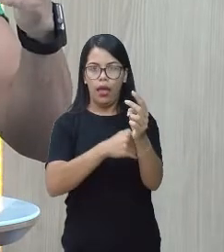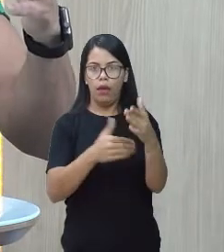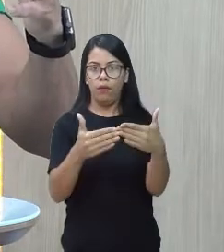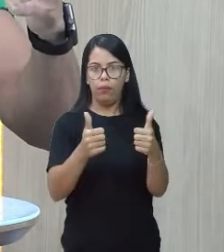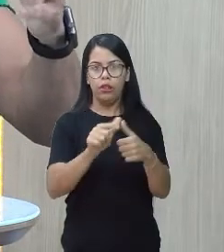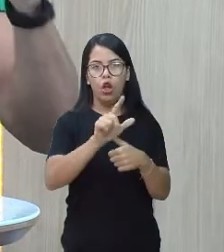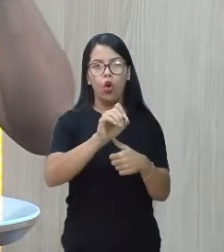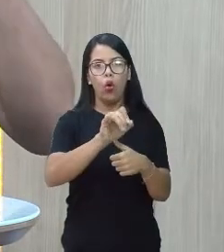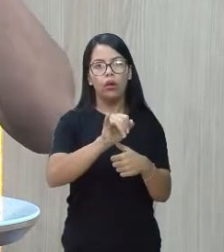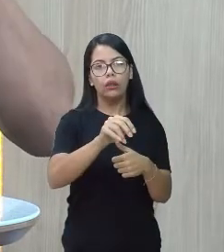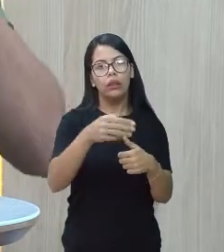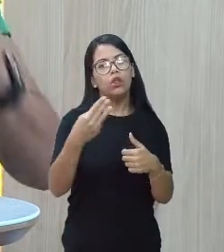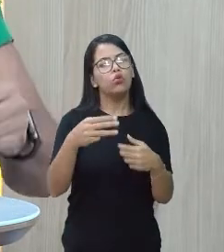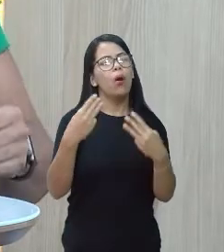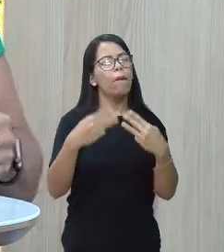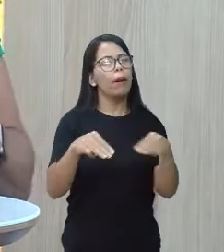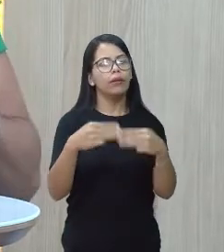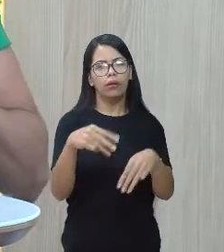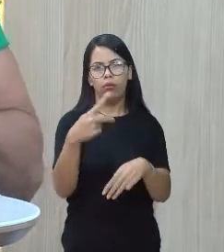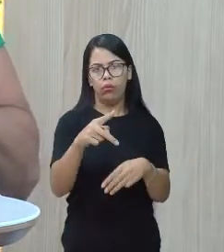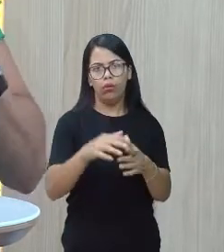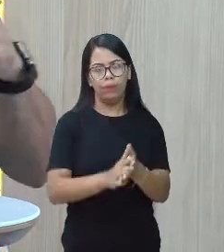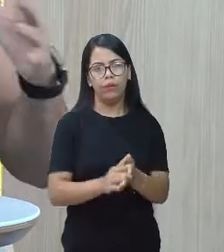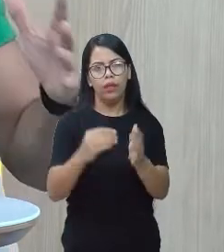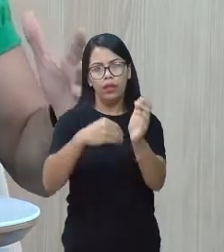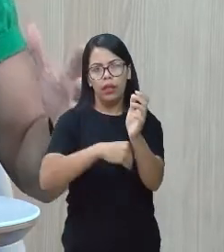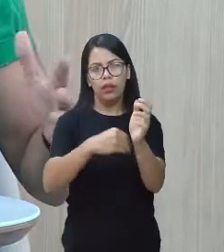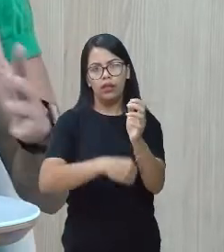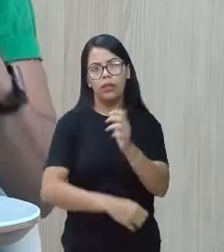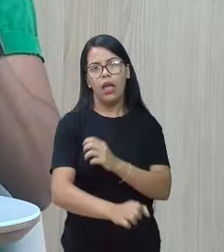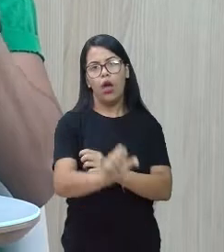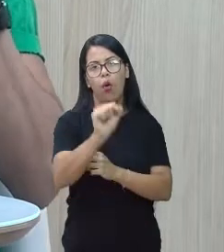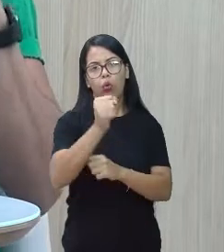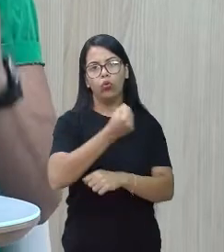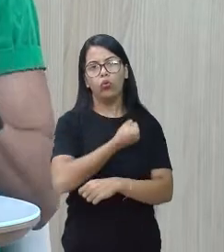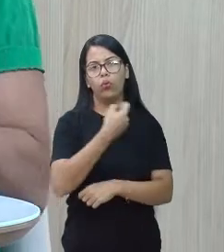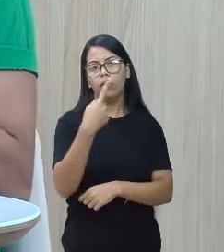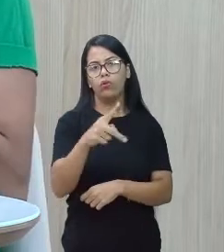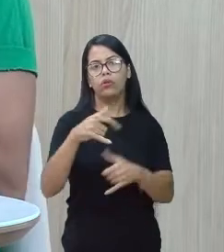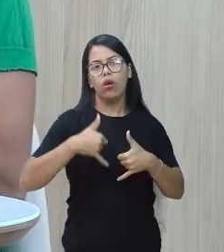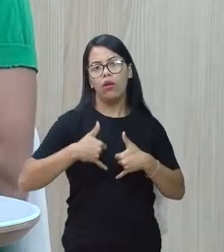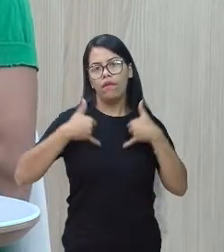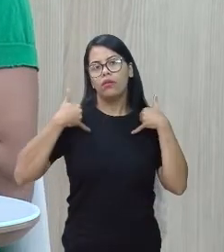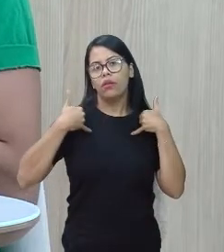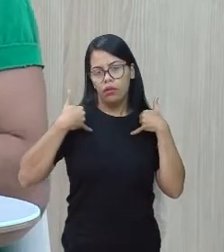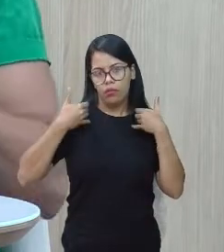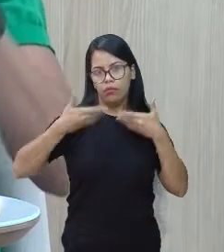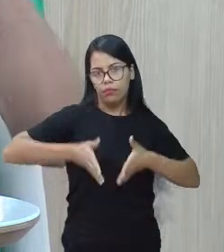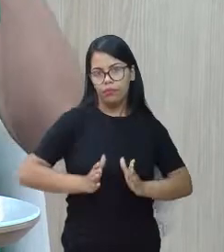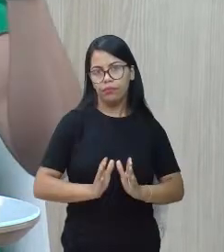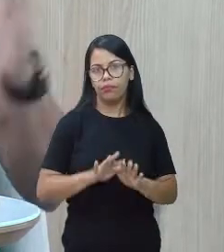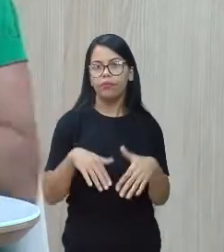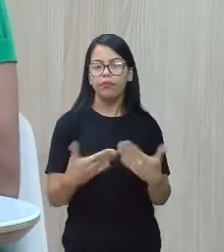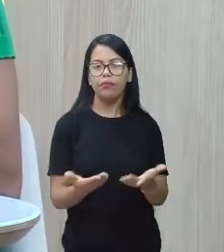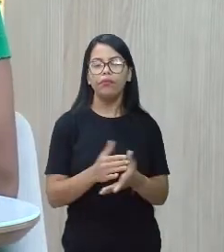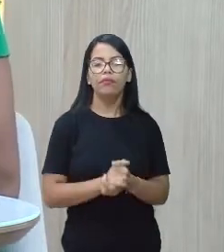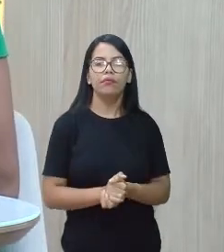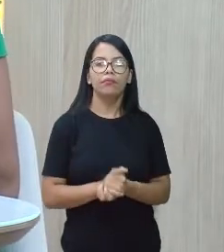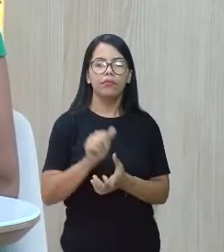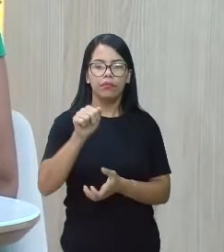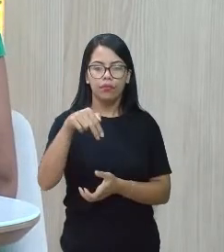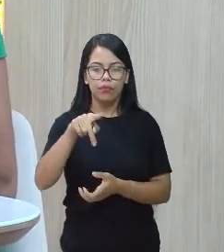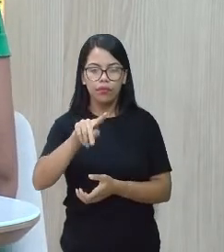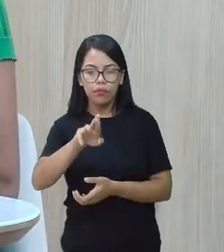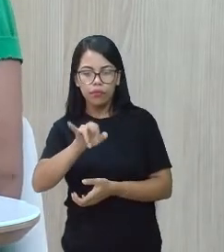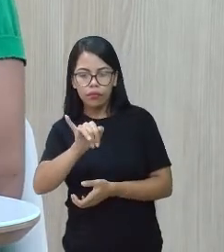login é a sua matrícula e a senha são os 8 dígitos do seu dia de nascimento, tá bom? A Andriele também